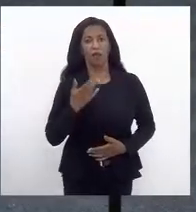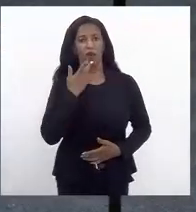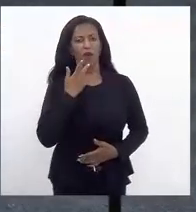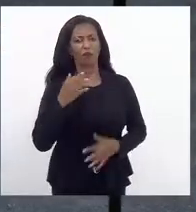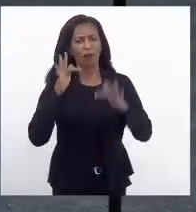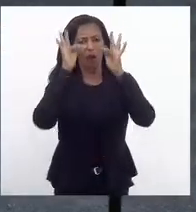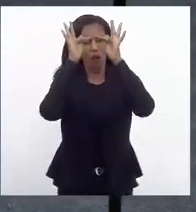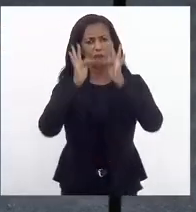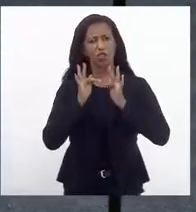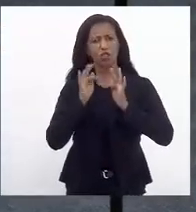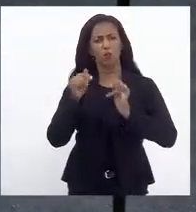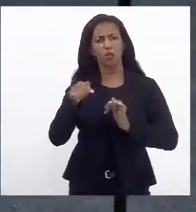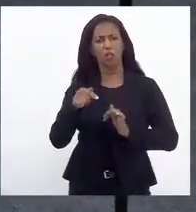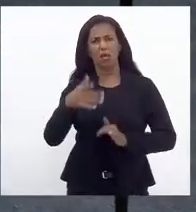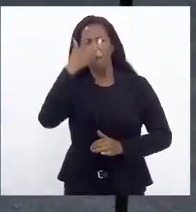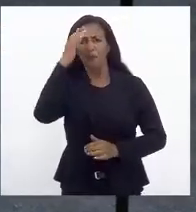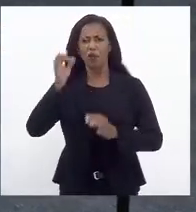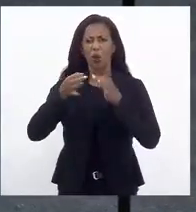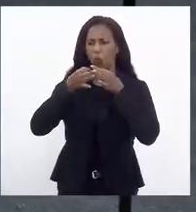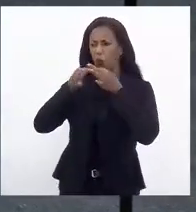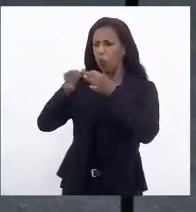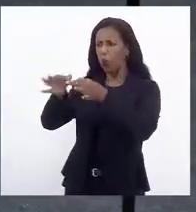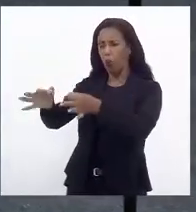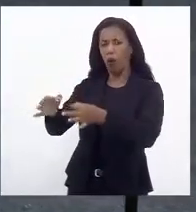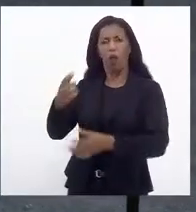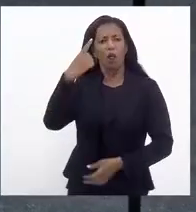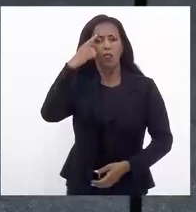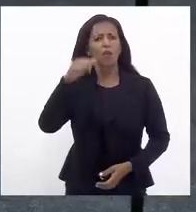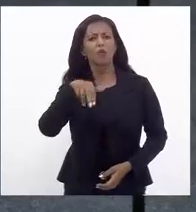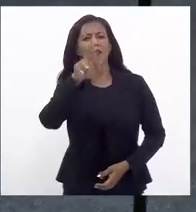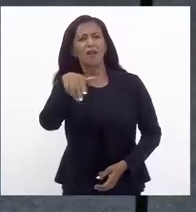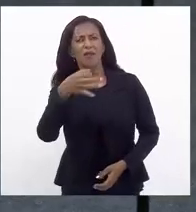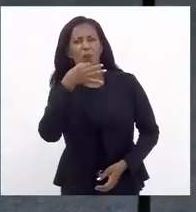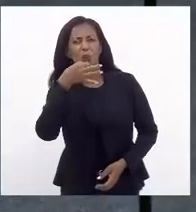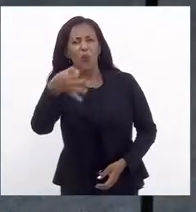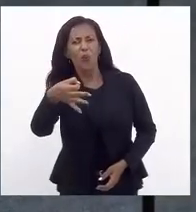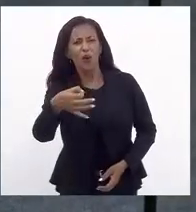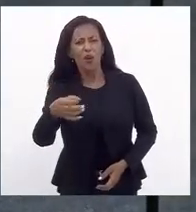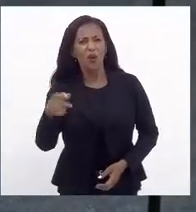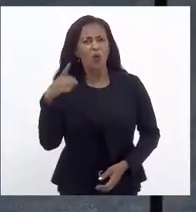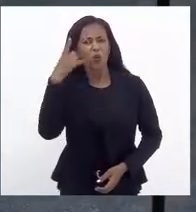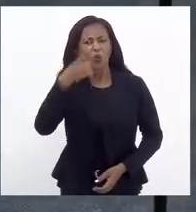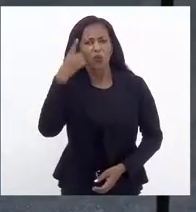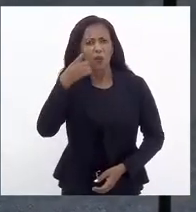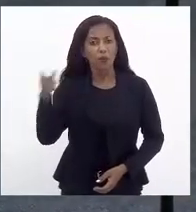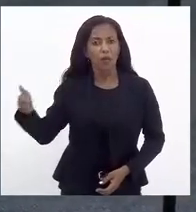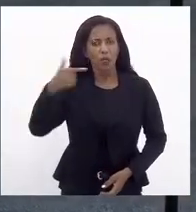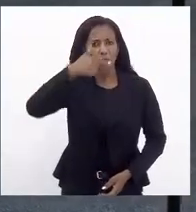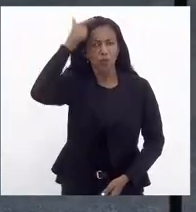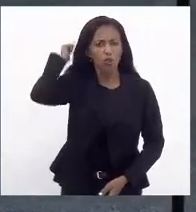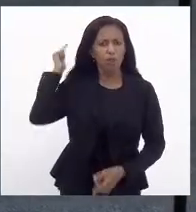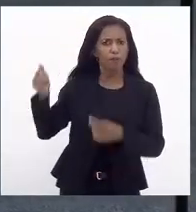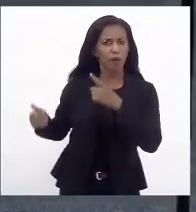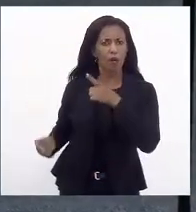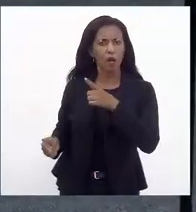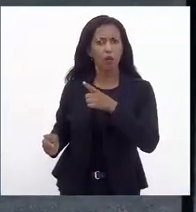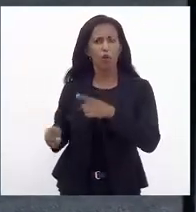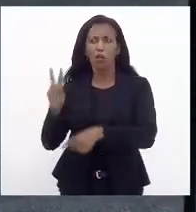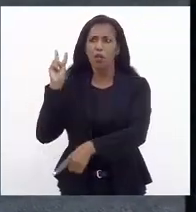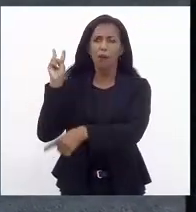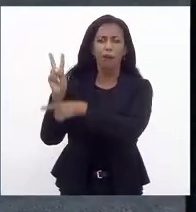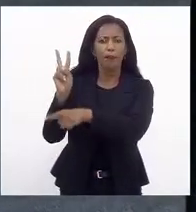muitos estão aqui vai ando dá um sabe quem tão varanda um deputado Deputado Luiz Paulo que